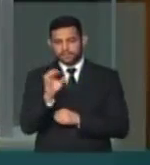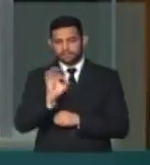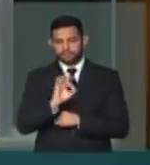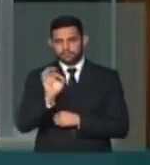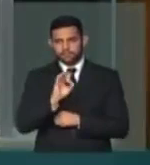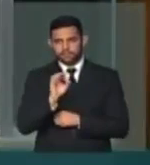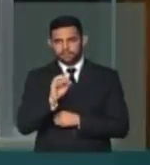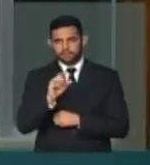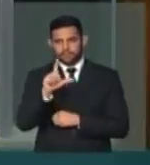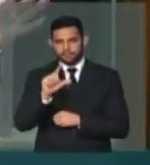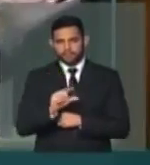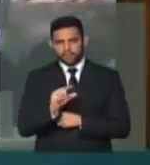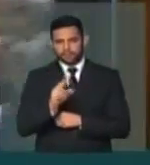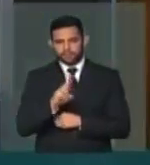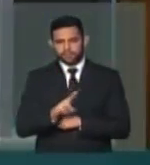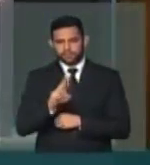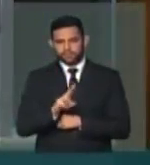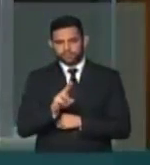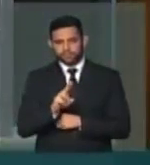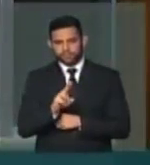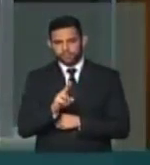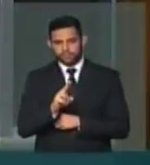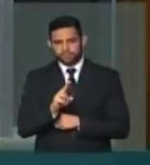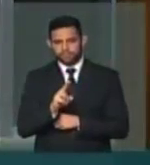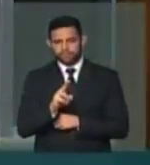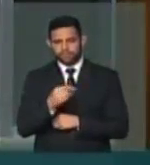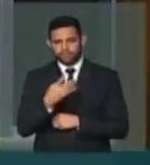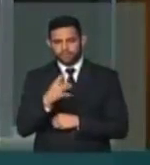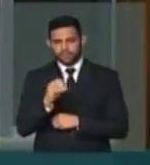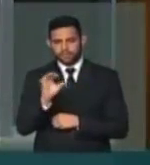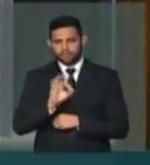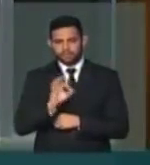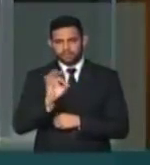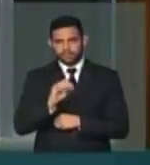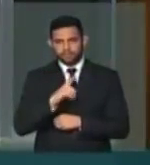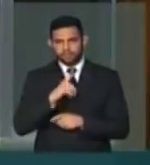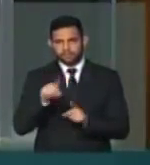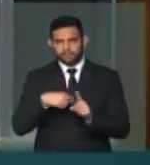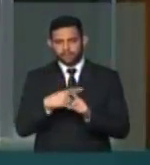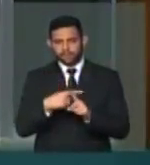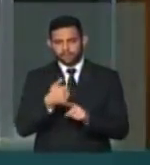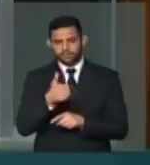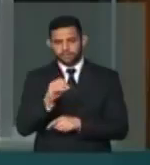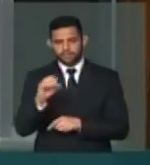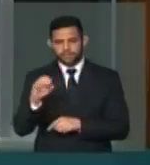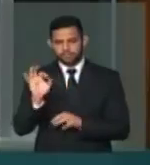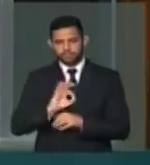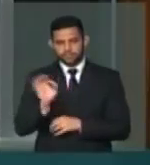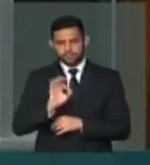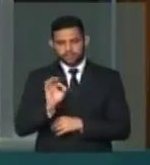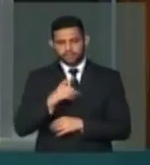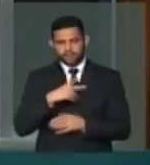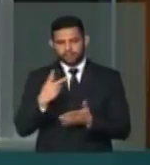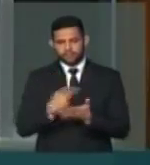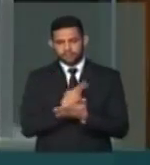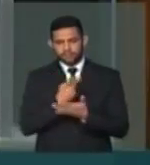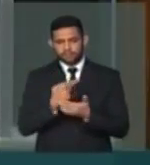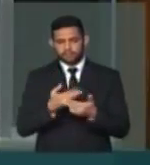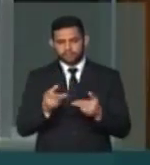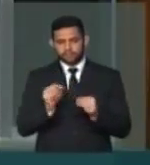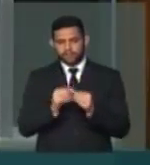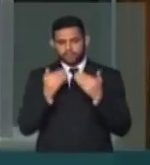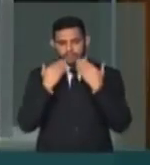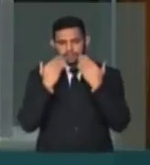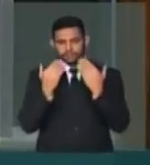a baixo consumo, residência, em torno de 40%, teve caso que chegou a 100%. E a audiência pública serviu